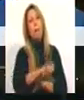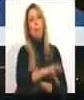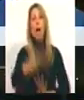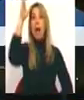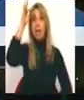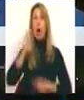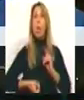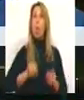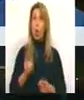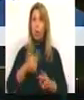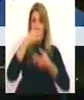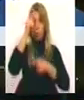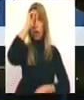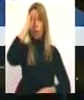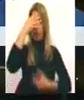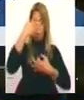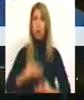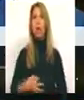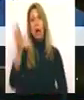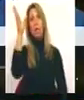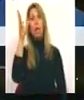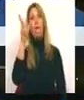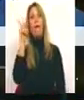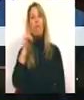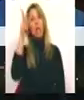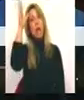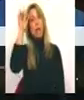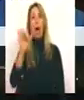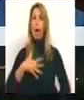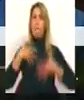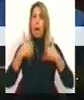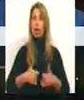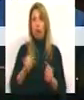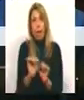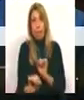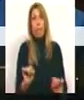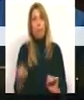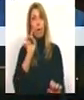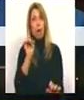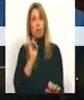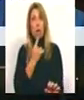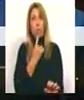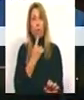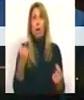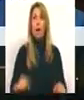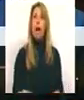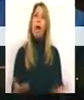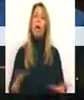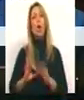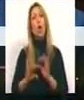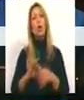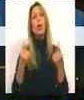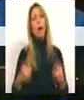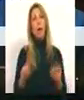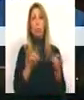e a dignidade pela vida dos animais e do bem-estar animal, está muito importante. E faz sentido atualizar,